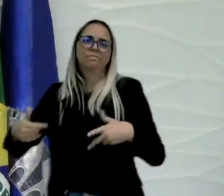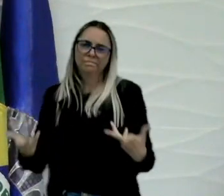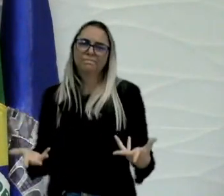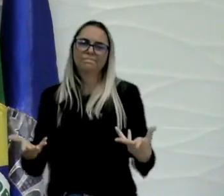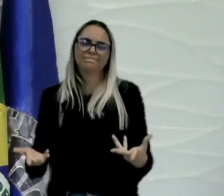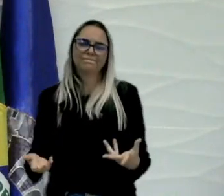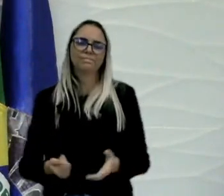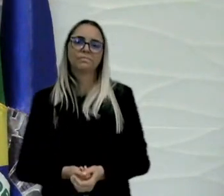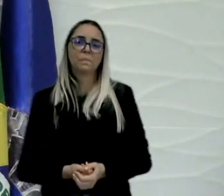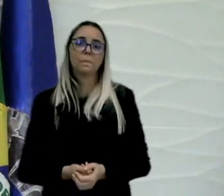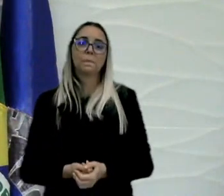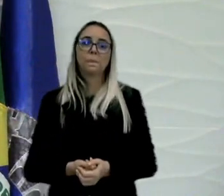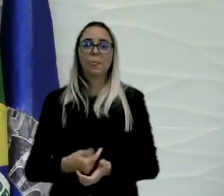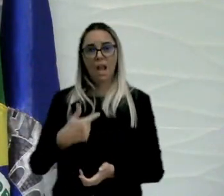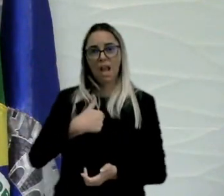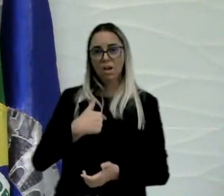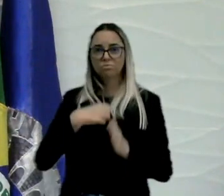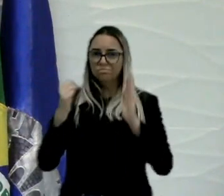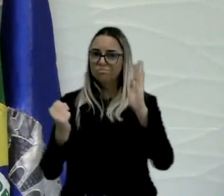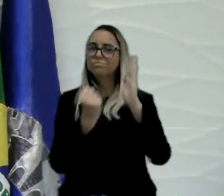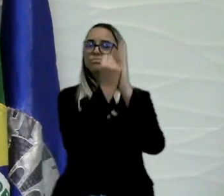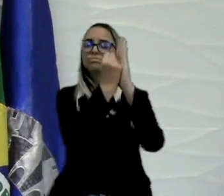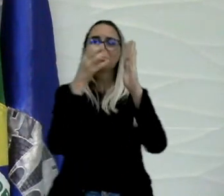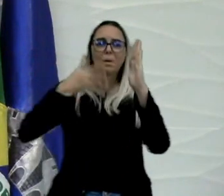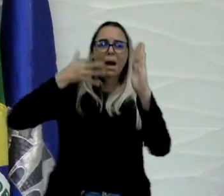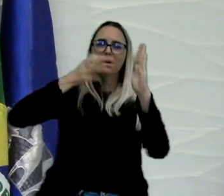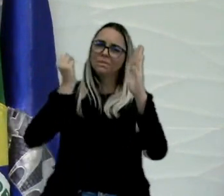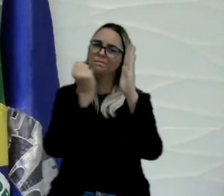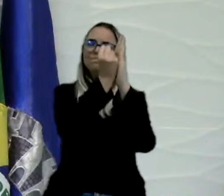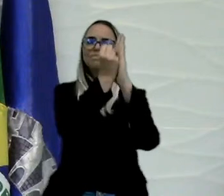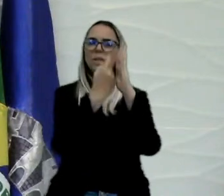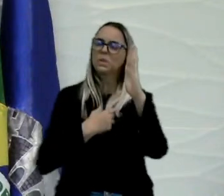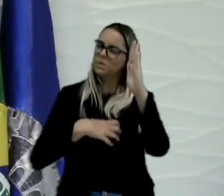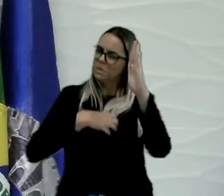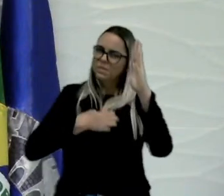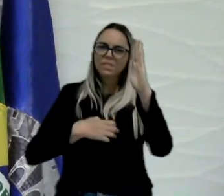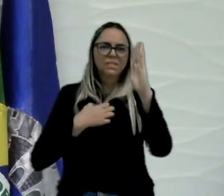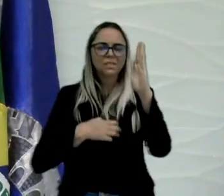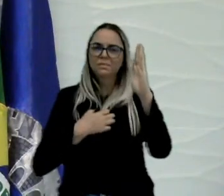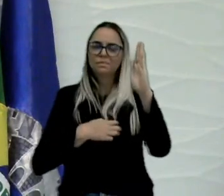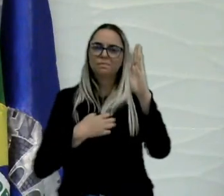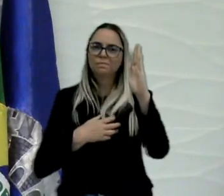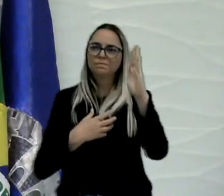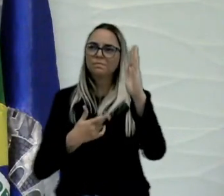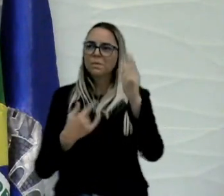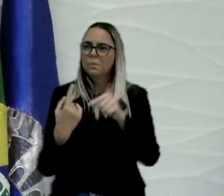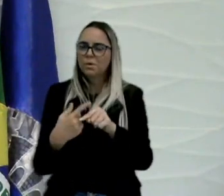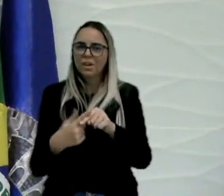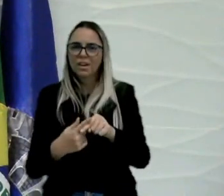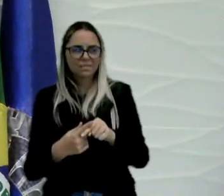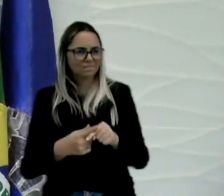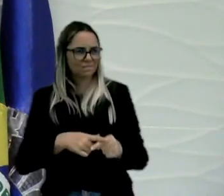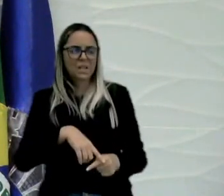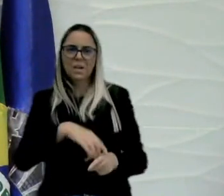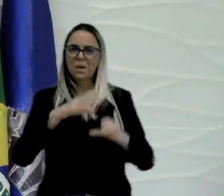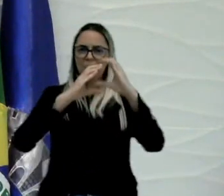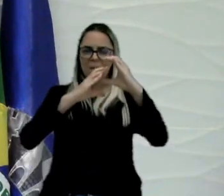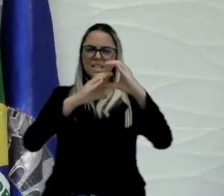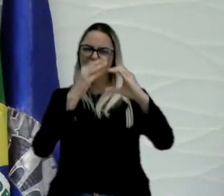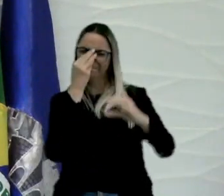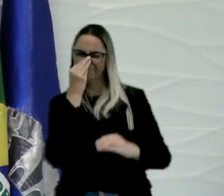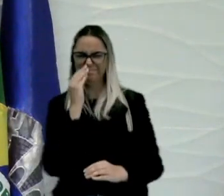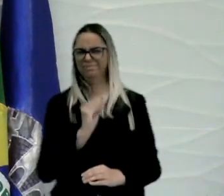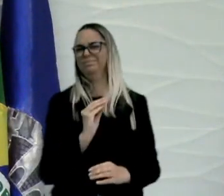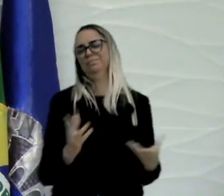fica feito o meu registro a indignação quanto a esse descaso praticado pela Compesa e